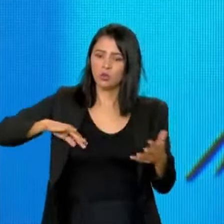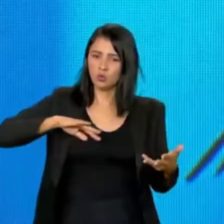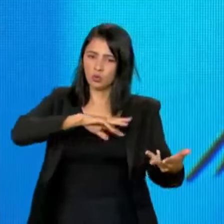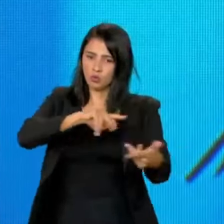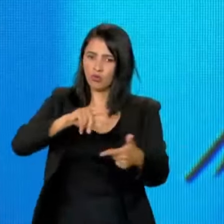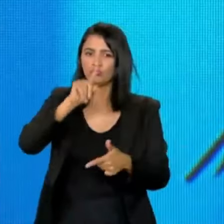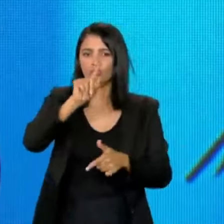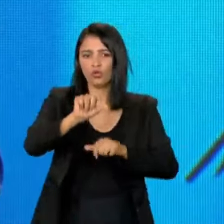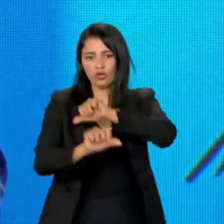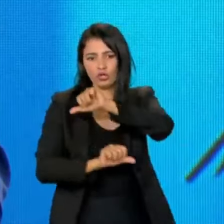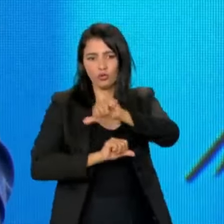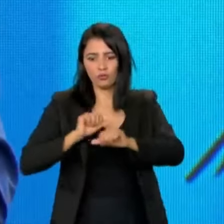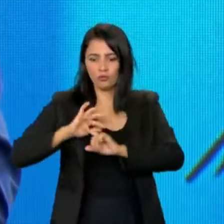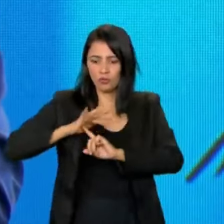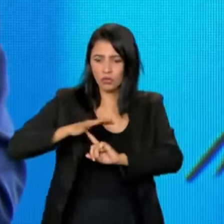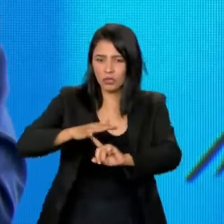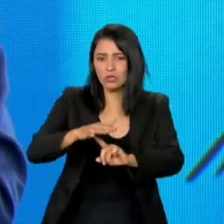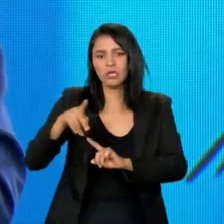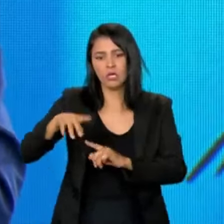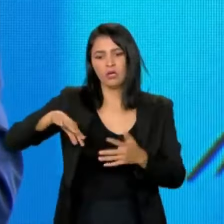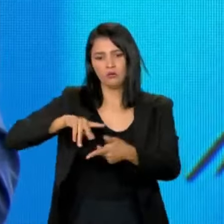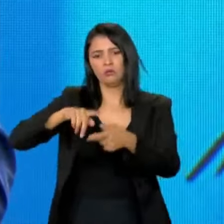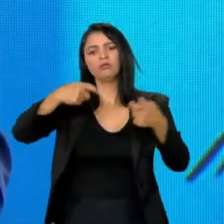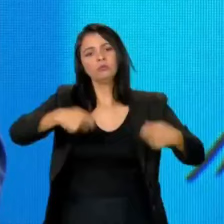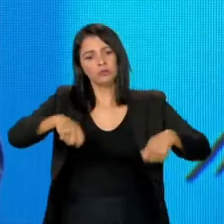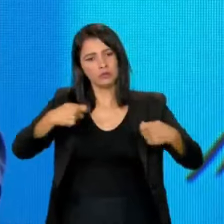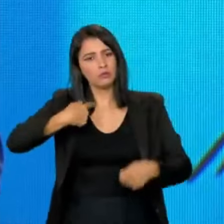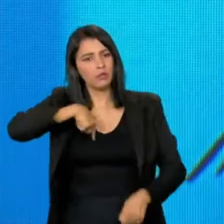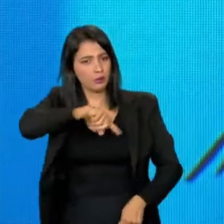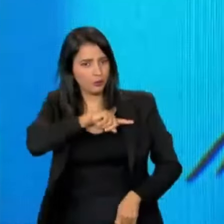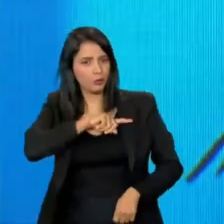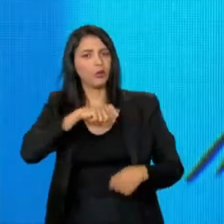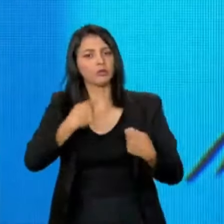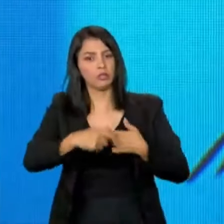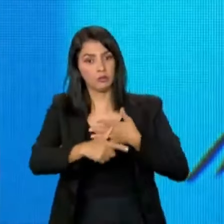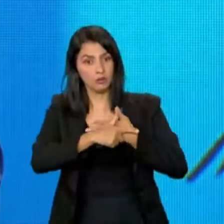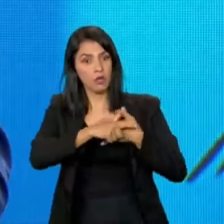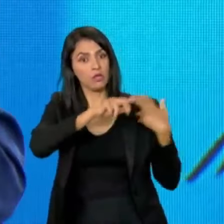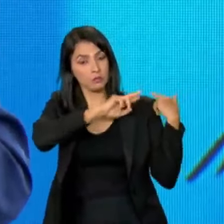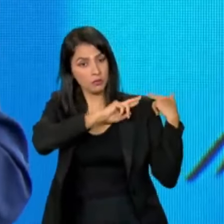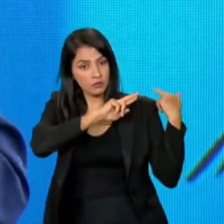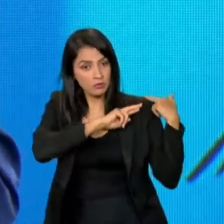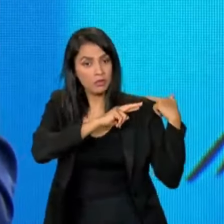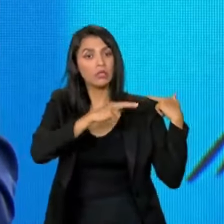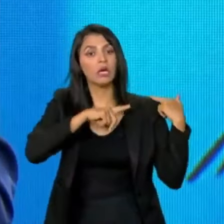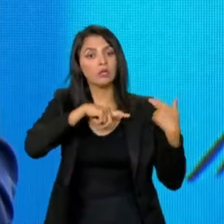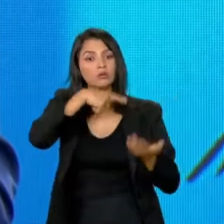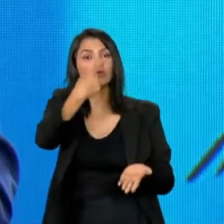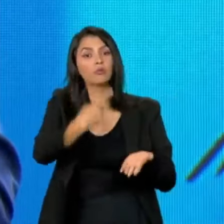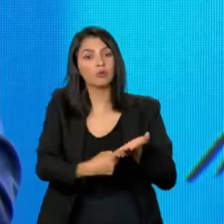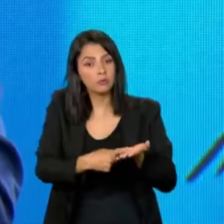de transformação ecológica que o mundo precisa e que nós temos o dever de fazer como